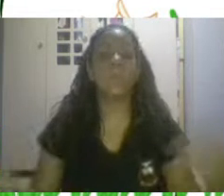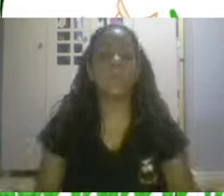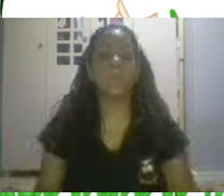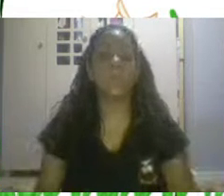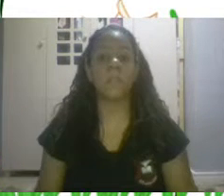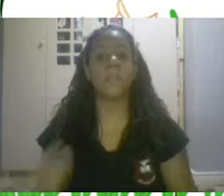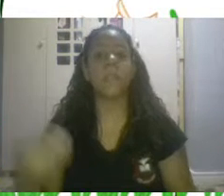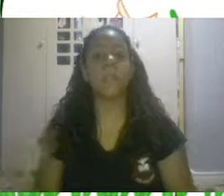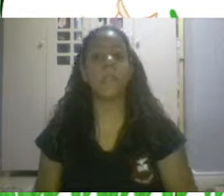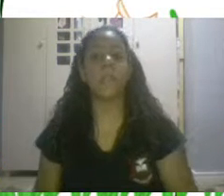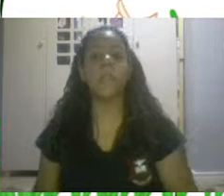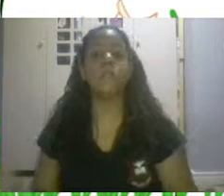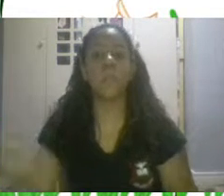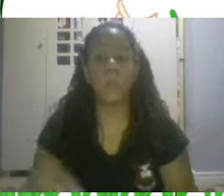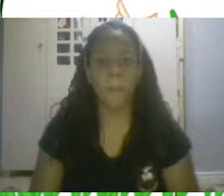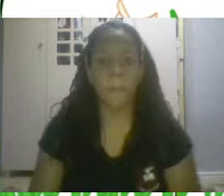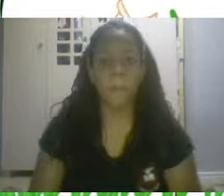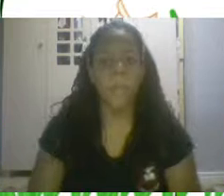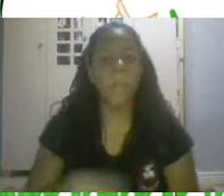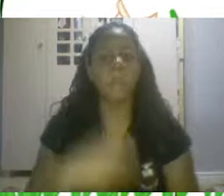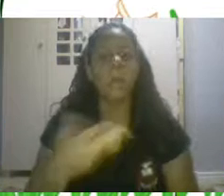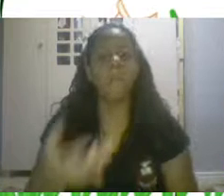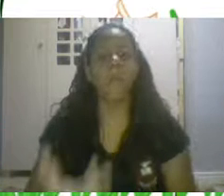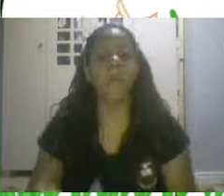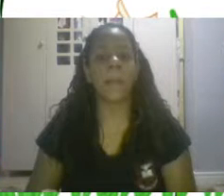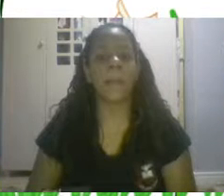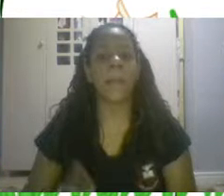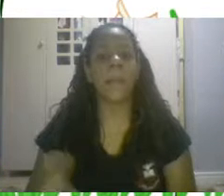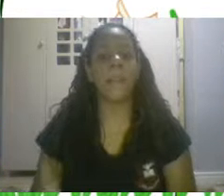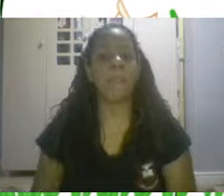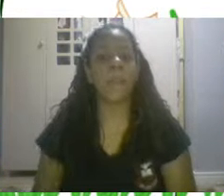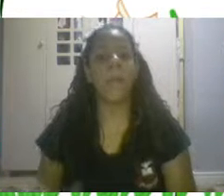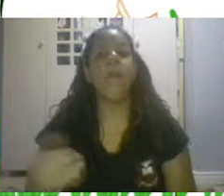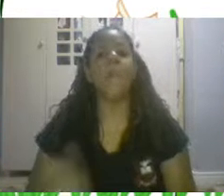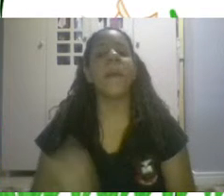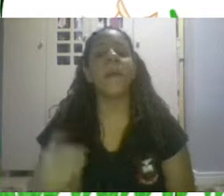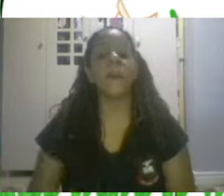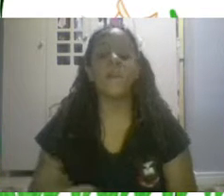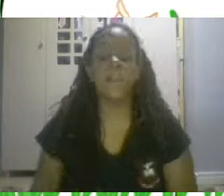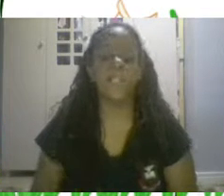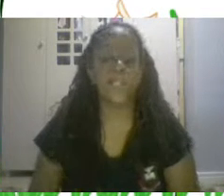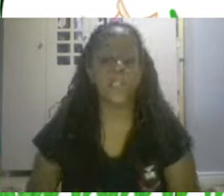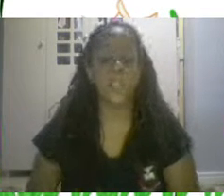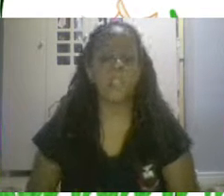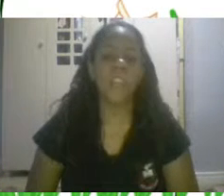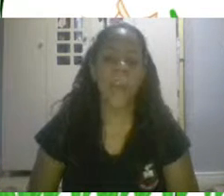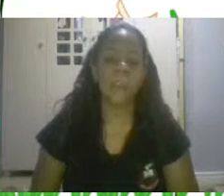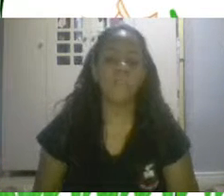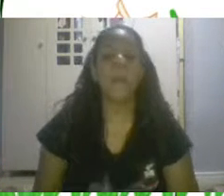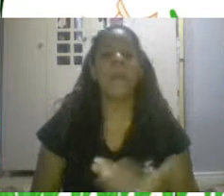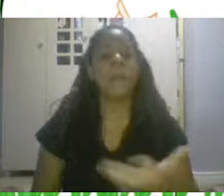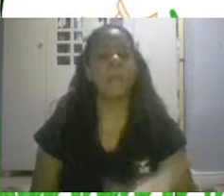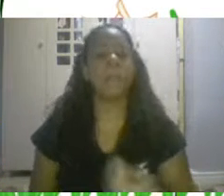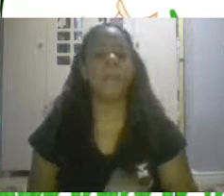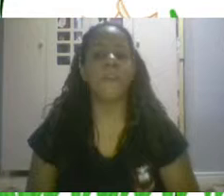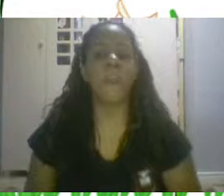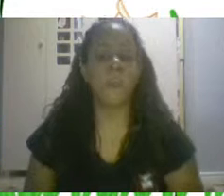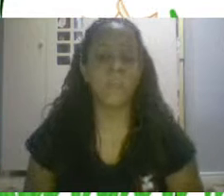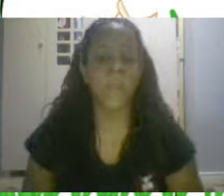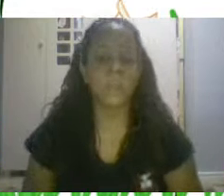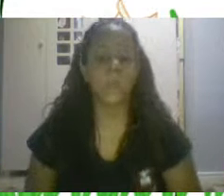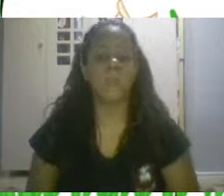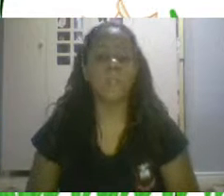reproduzindo e reproduzindo sem ter quem os coma. Então, vai acabar tendo uma infestação de rato. Da mesma